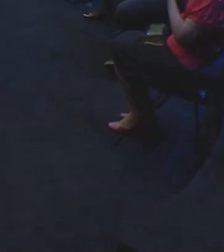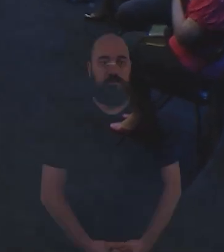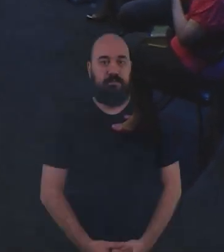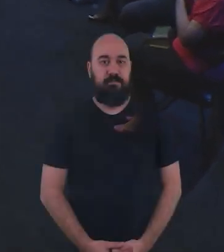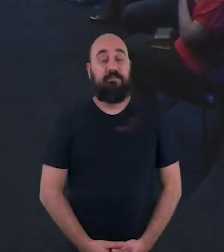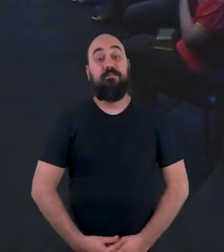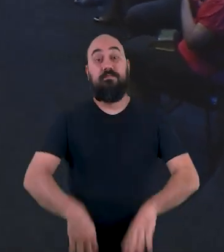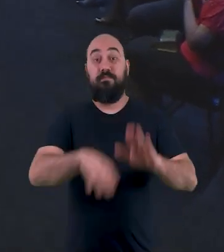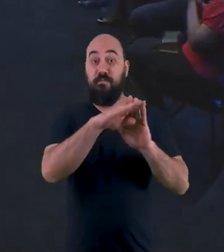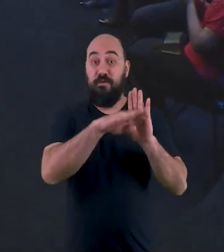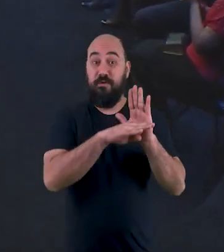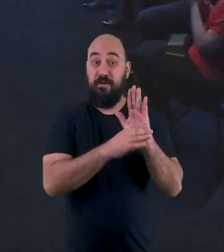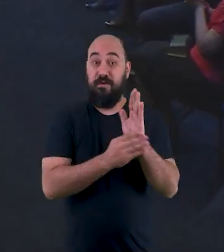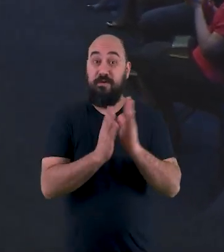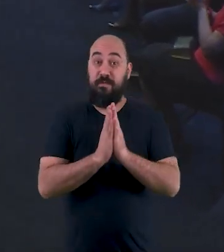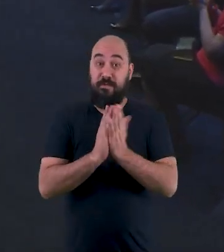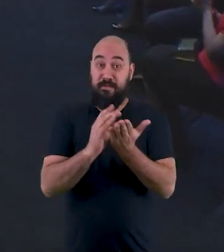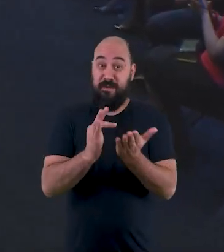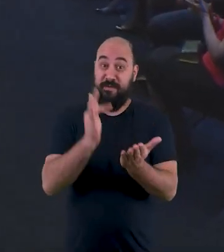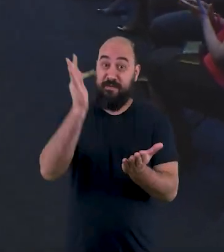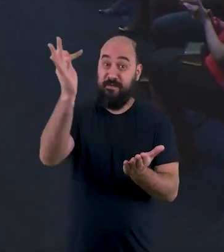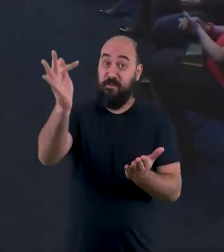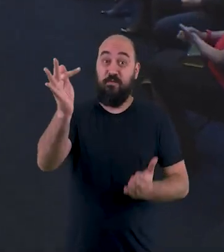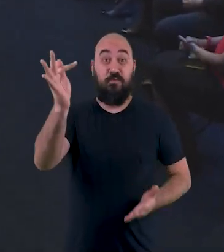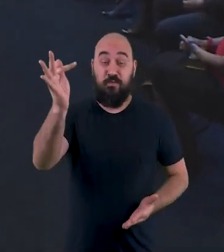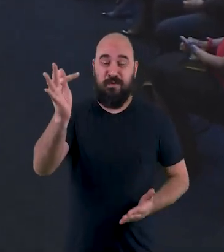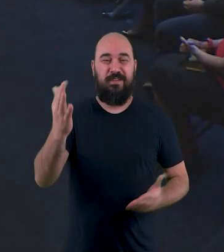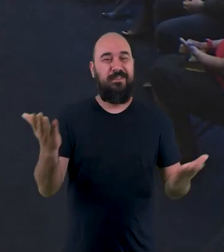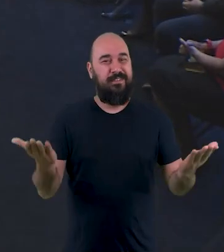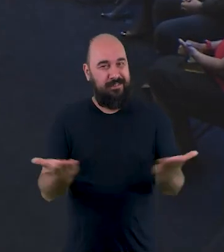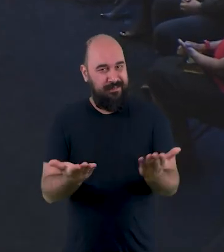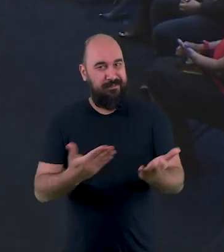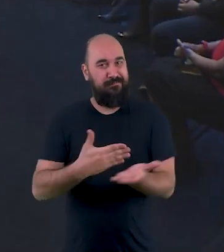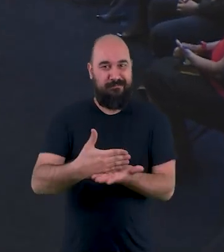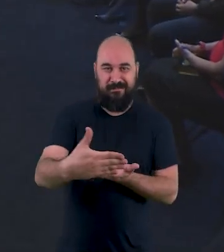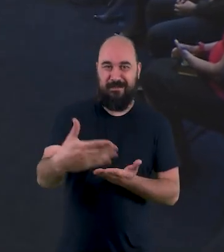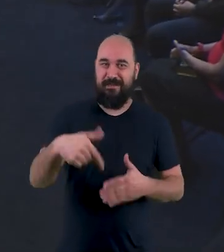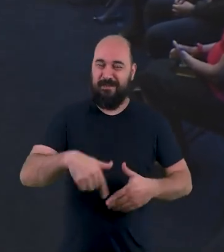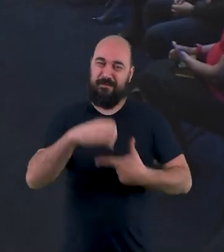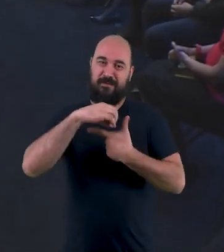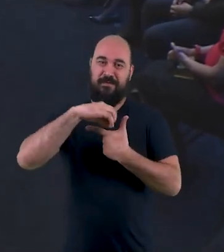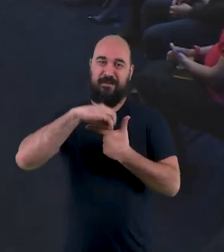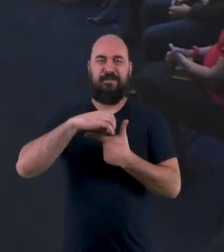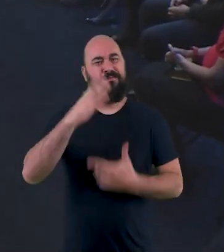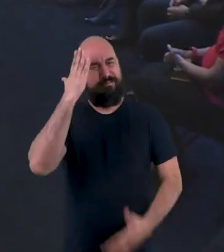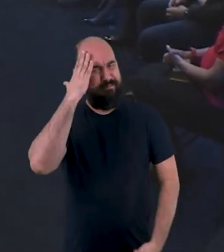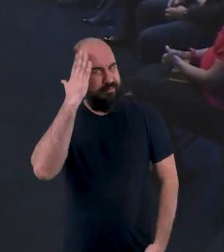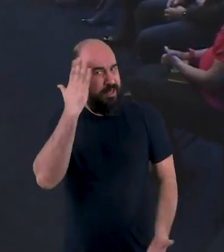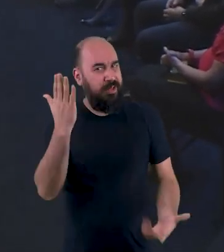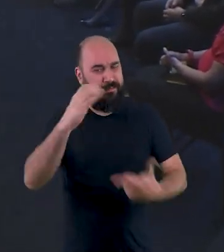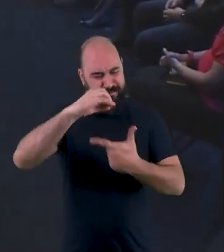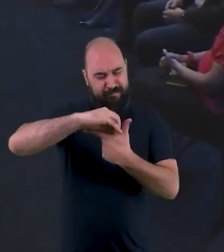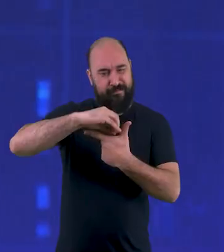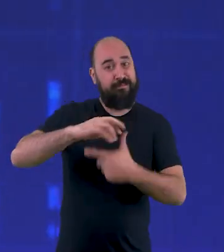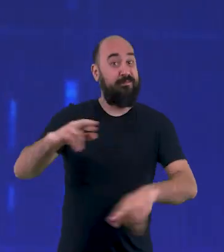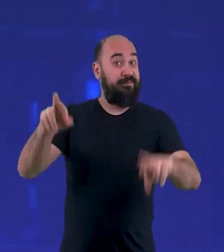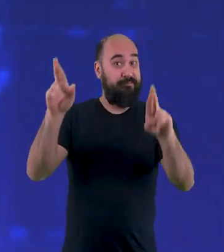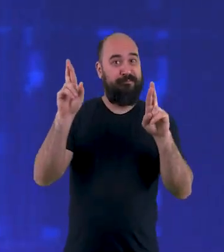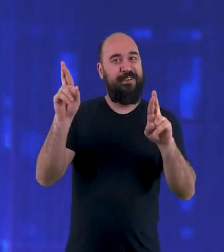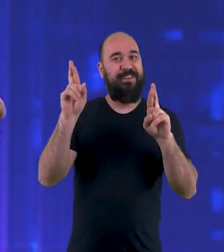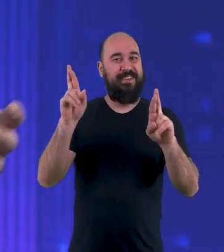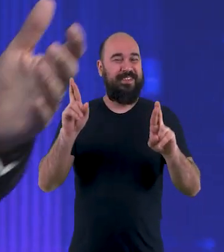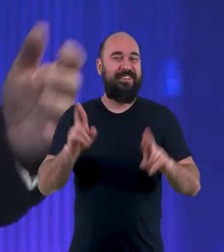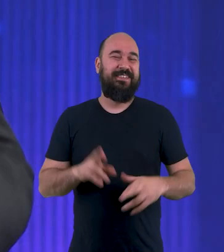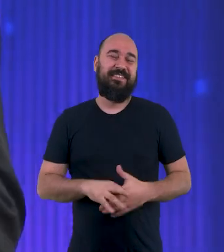O programa Arena do Futuro acaba de começar aqui na tela da TV Novo Tempo. Você já sabe, o canal da esperança.